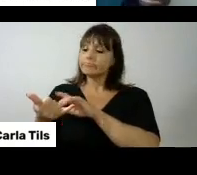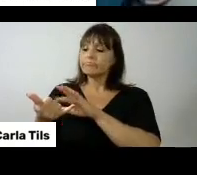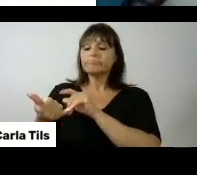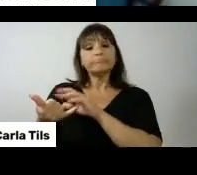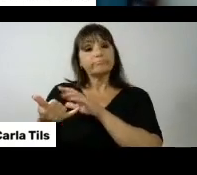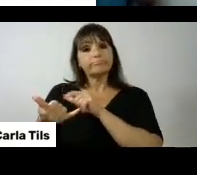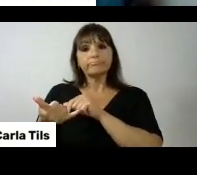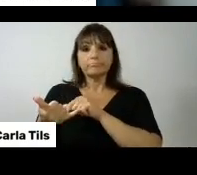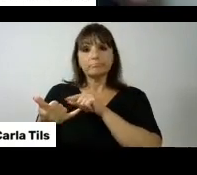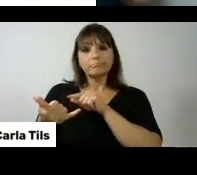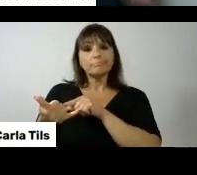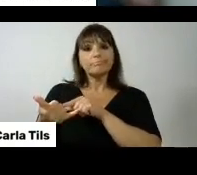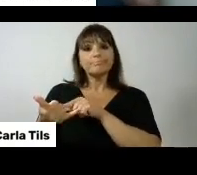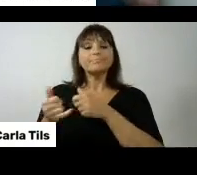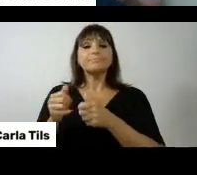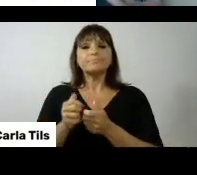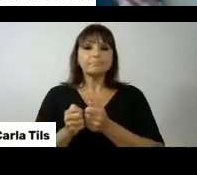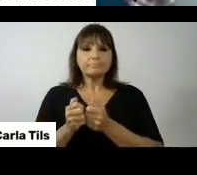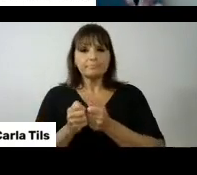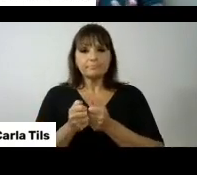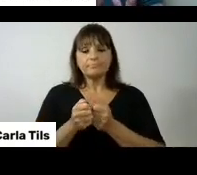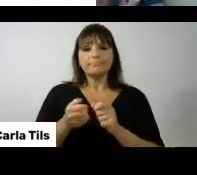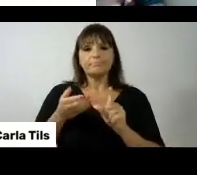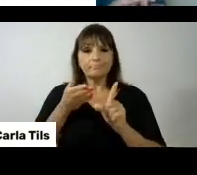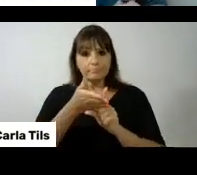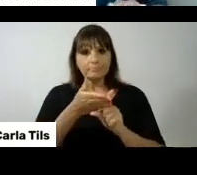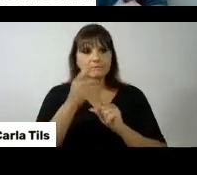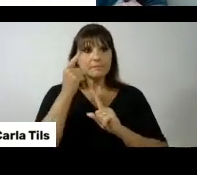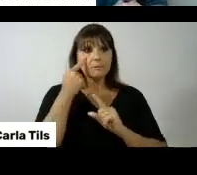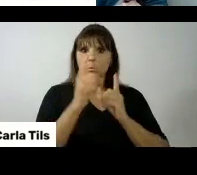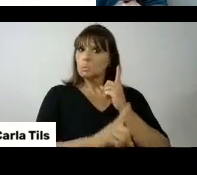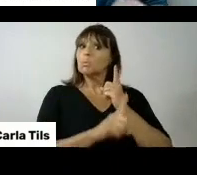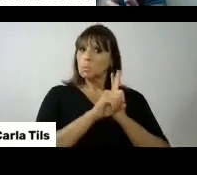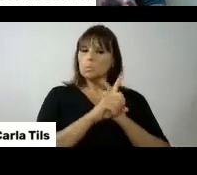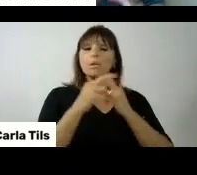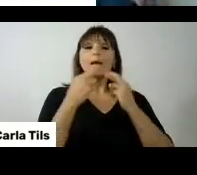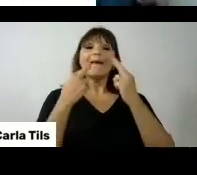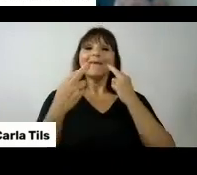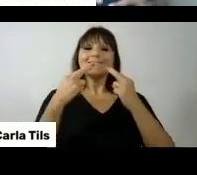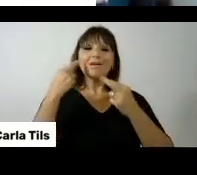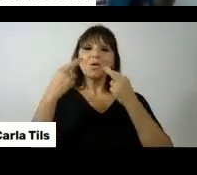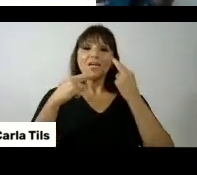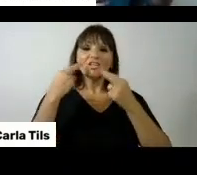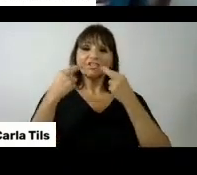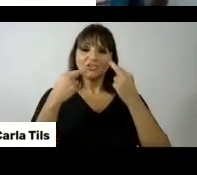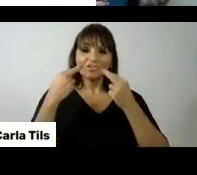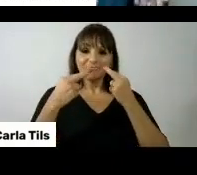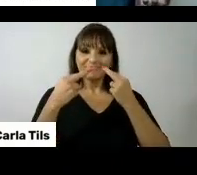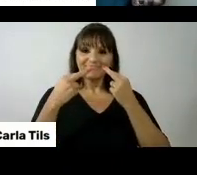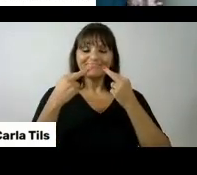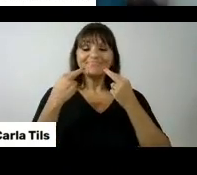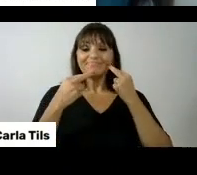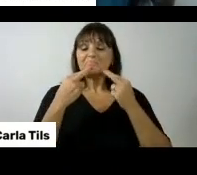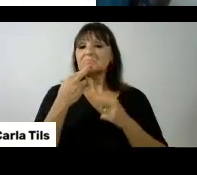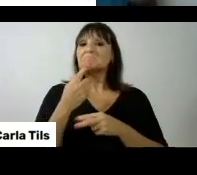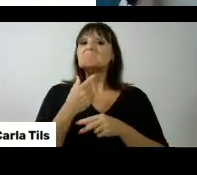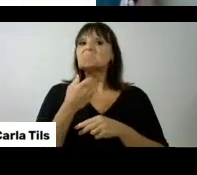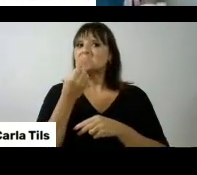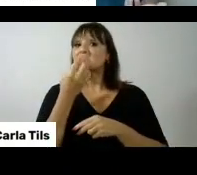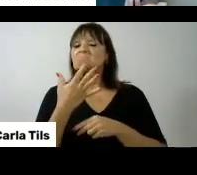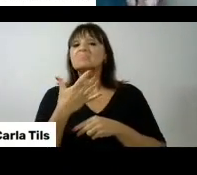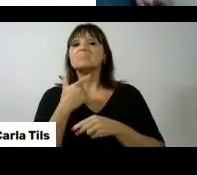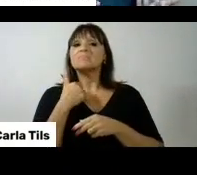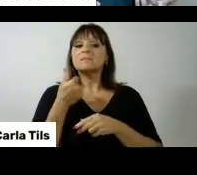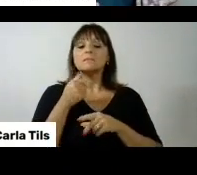verificar que você encontrou um restaurante que era do seu agrado. Agora você vai lá e começa a buscar então a